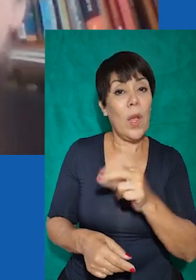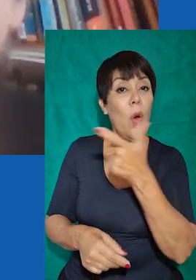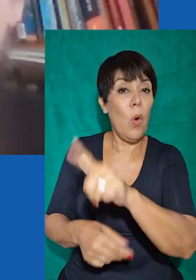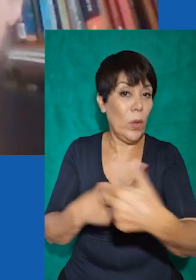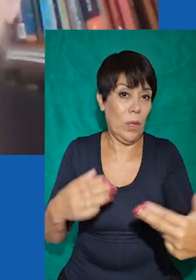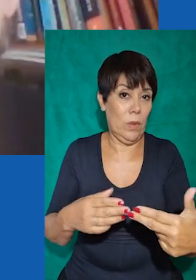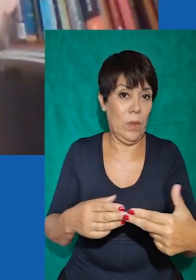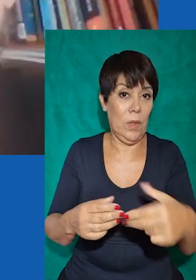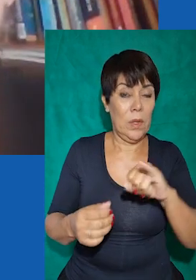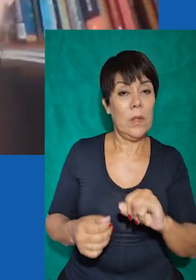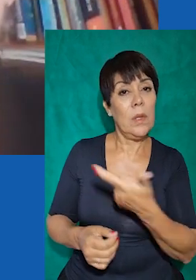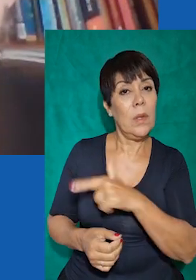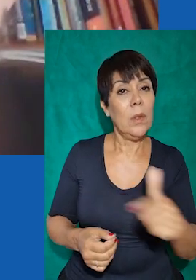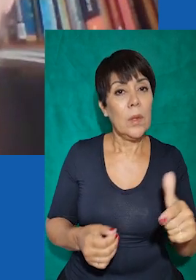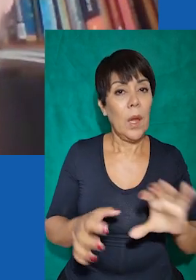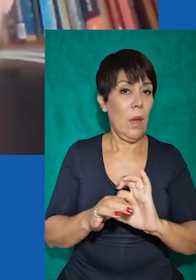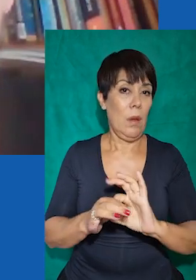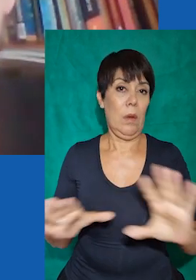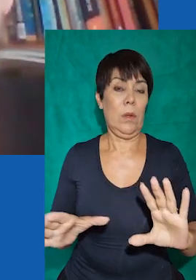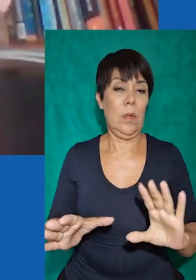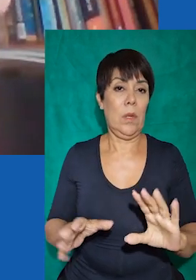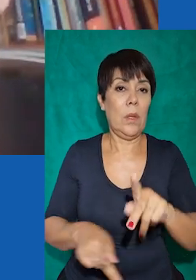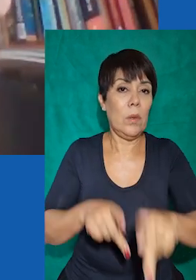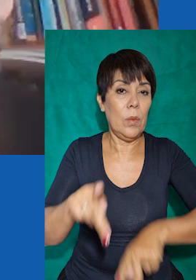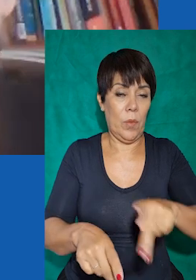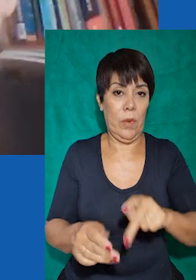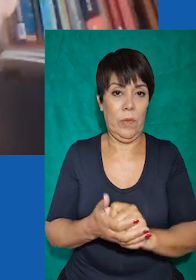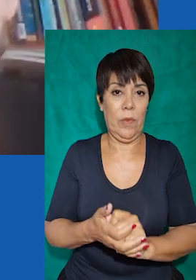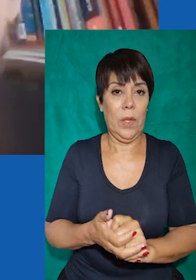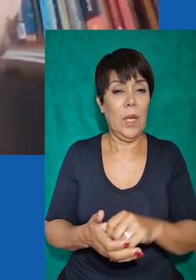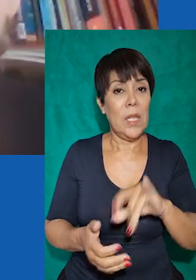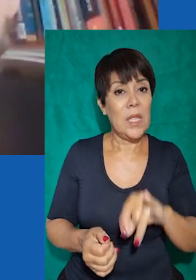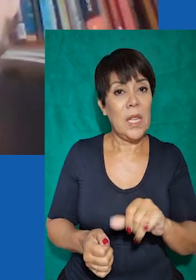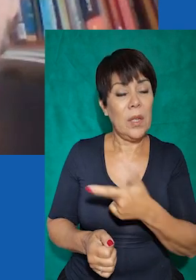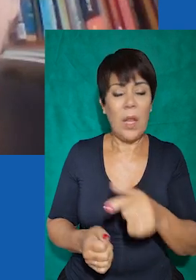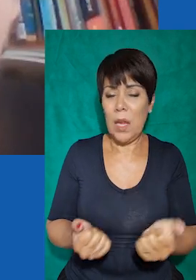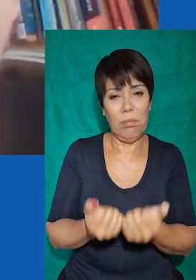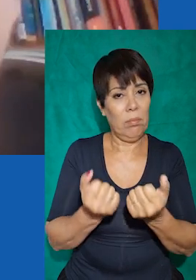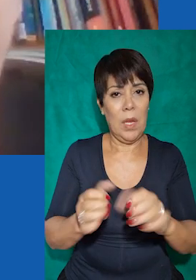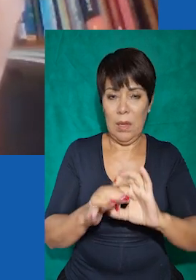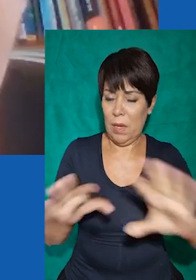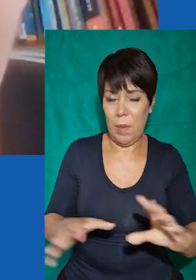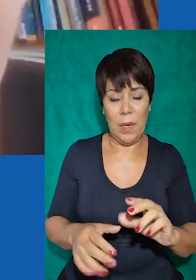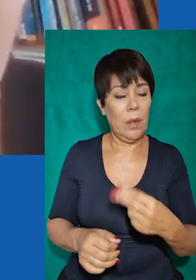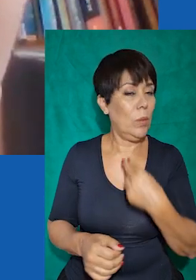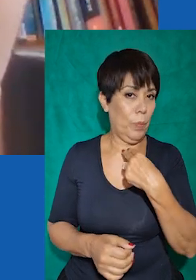coisa sem uma série de enfim, não podem, são imprescritíveis, são indisponíveis, etc.